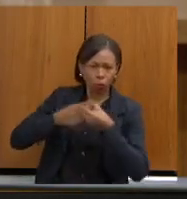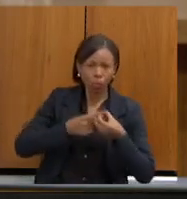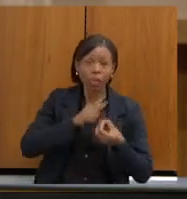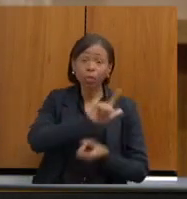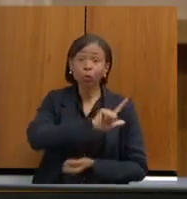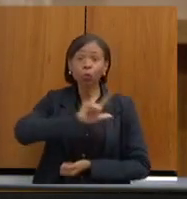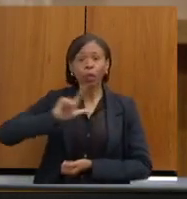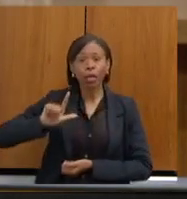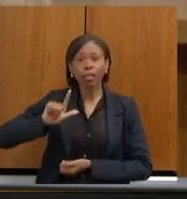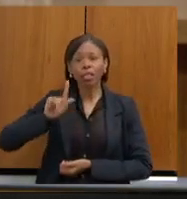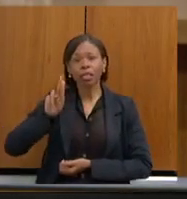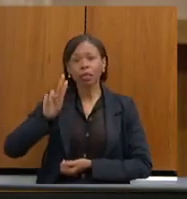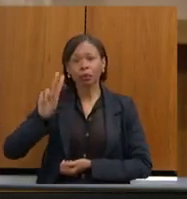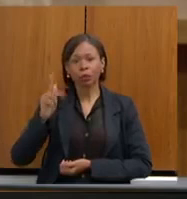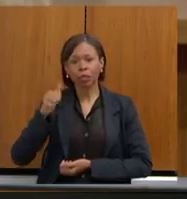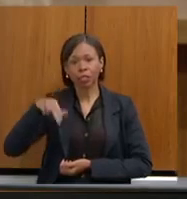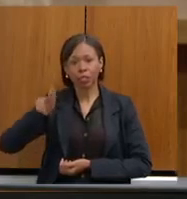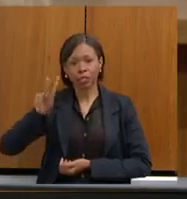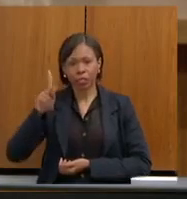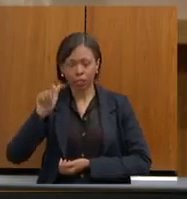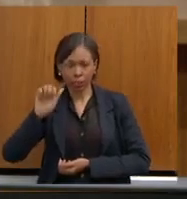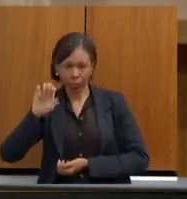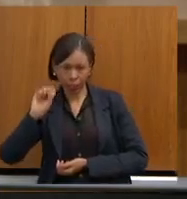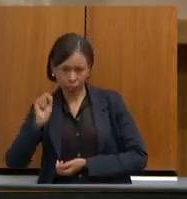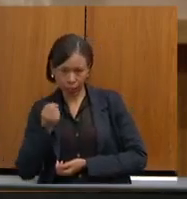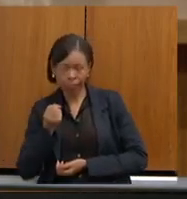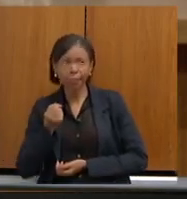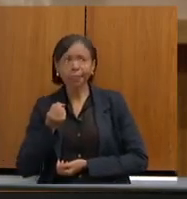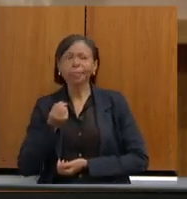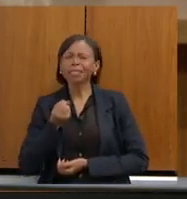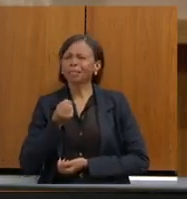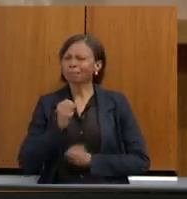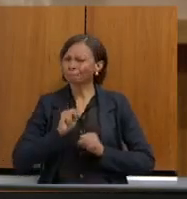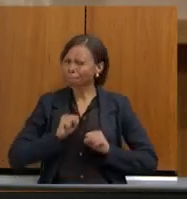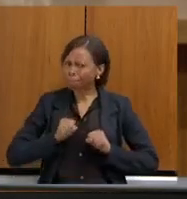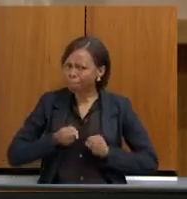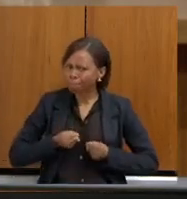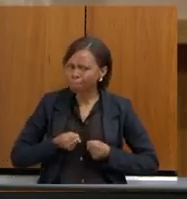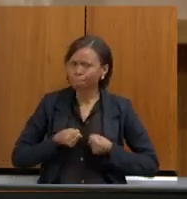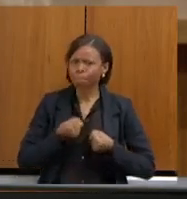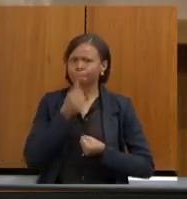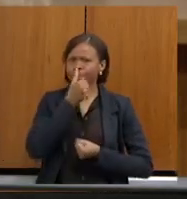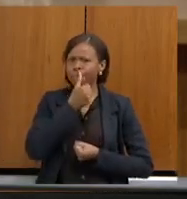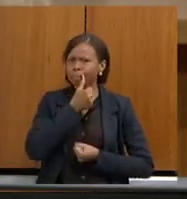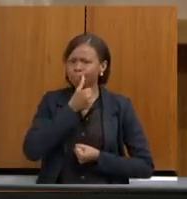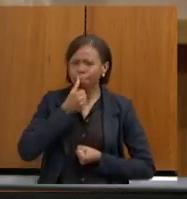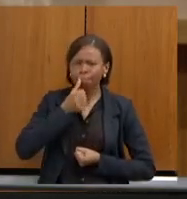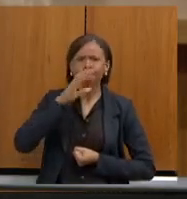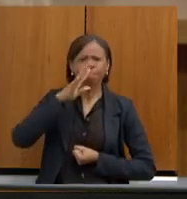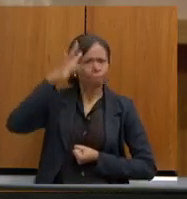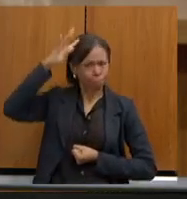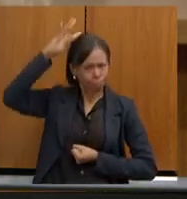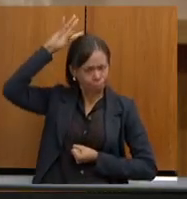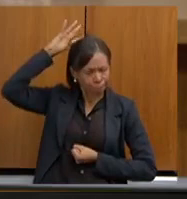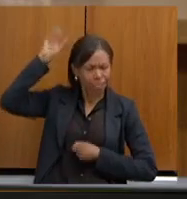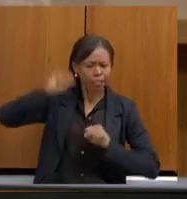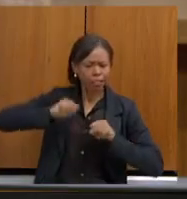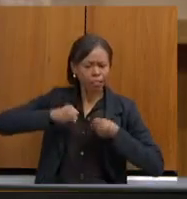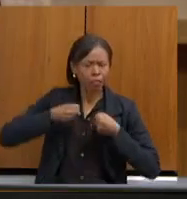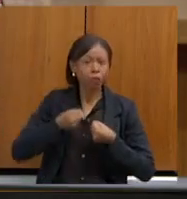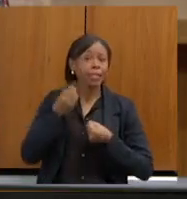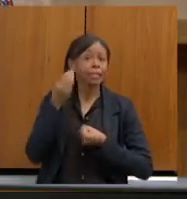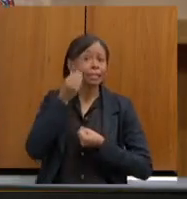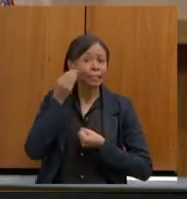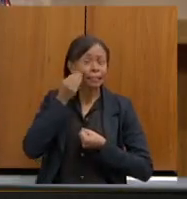leste Mineiro Guanhães então é um esforço muito grande de toda a administração de toda a operacionalidade para que